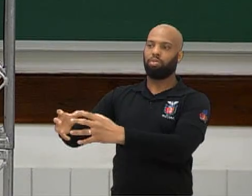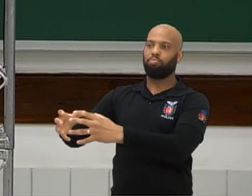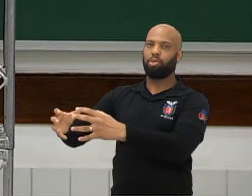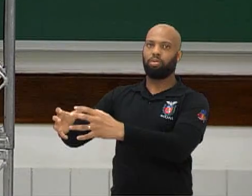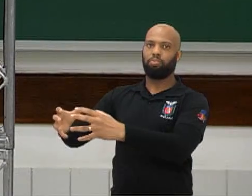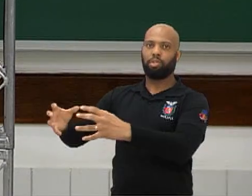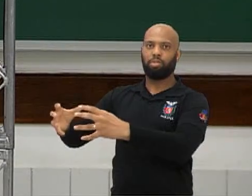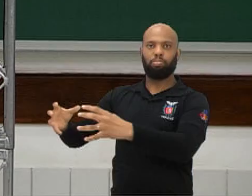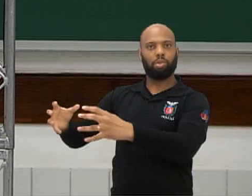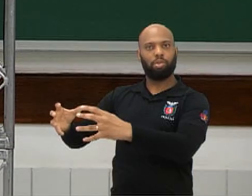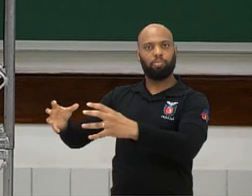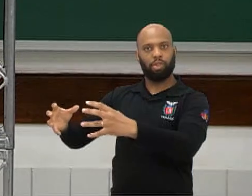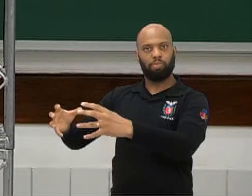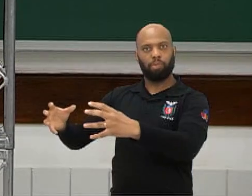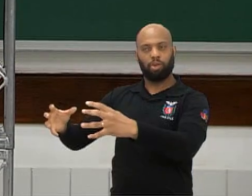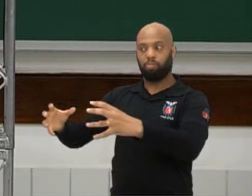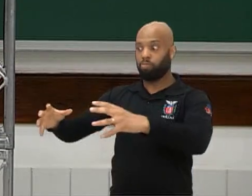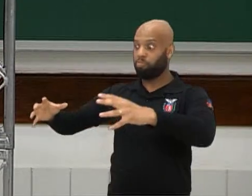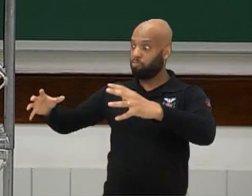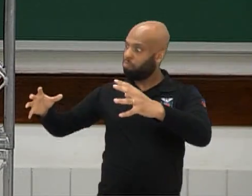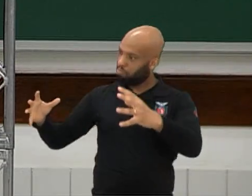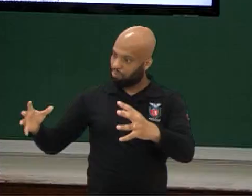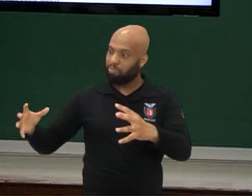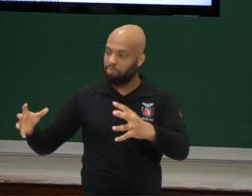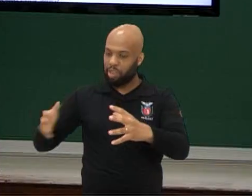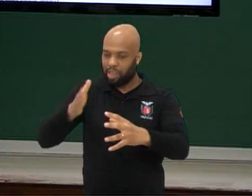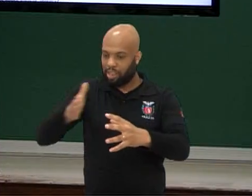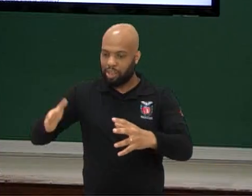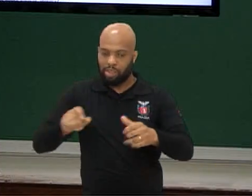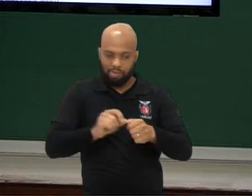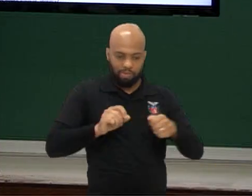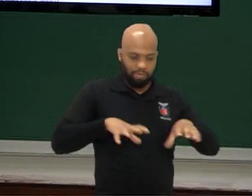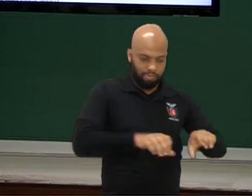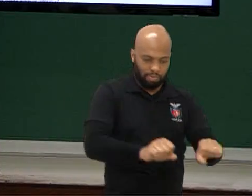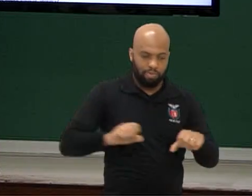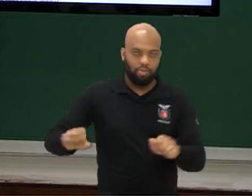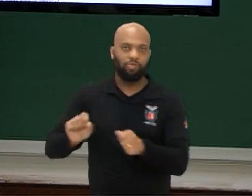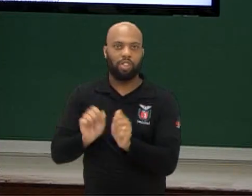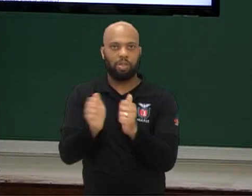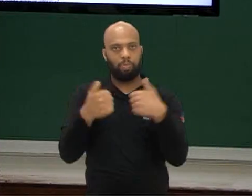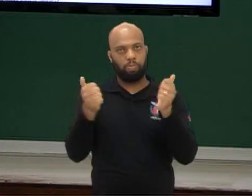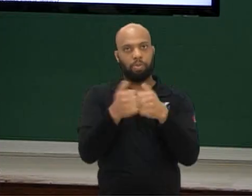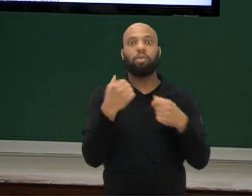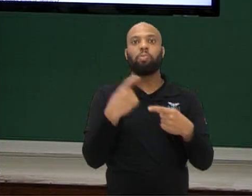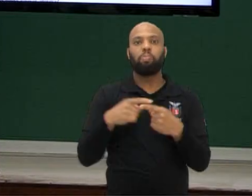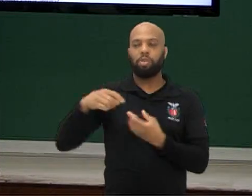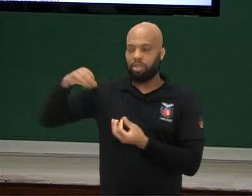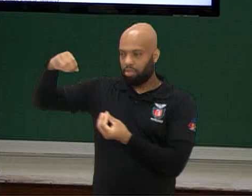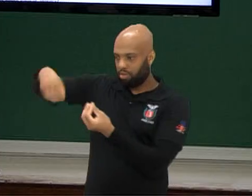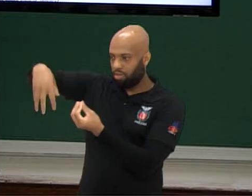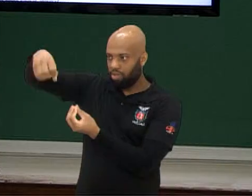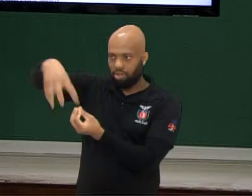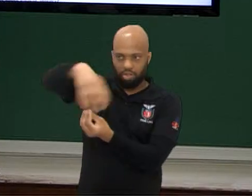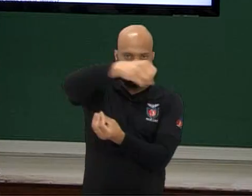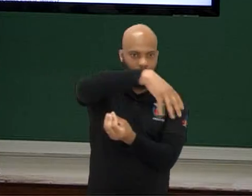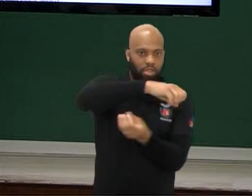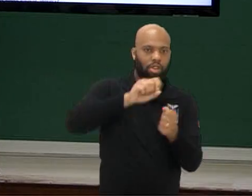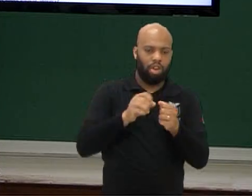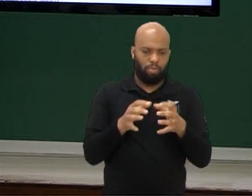crescer. Justamente para quê? Para que os fungos façam a fermentação e consigam deixar aquela massa